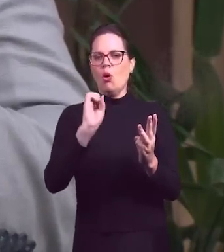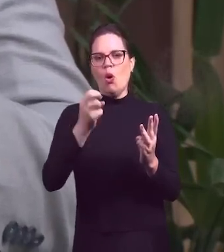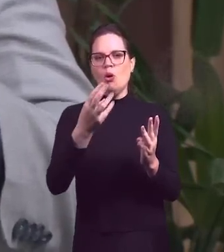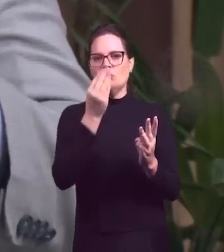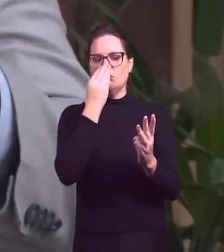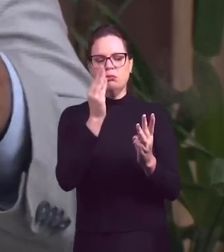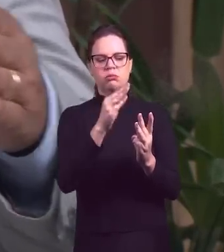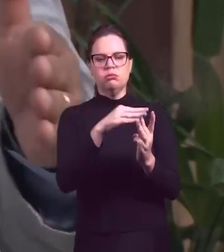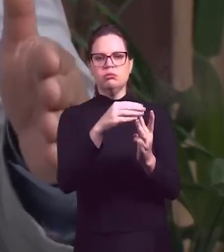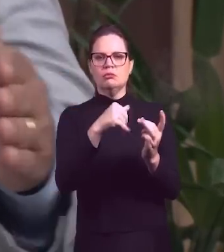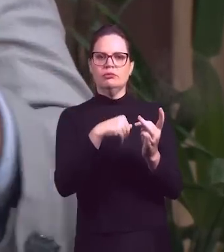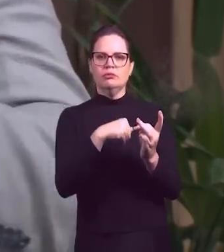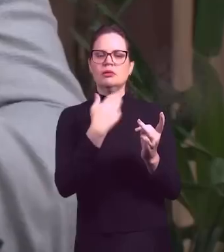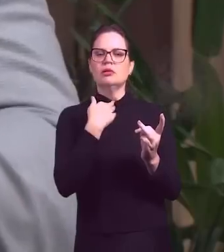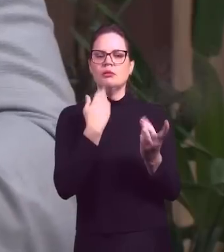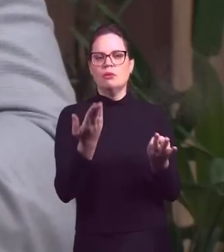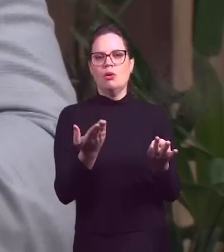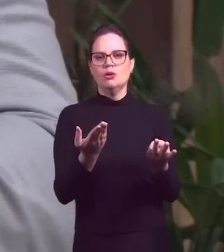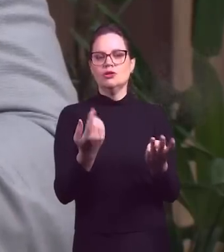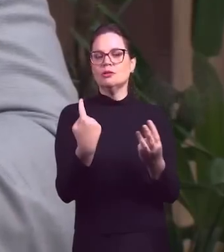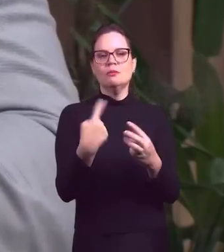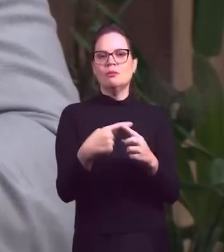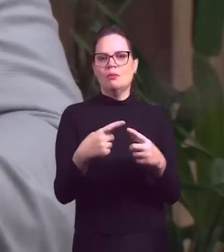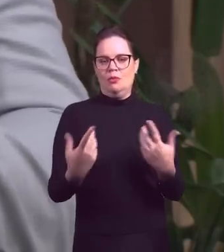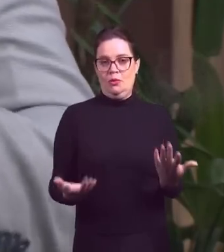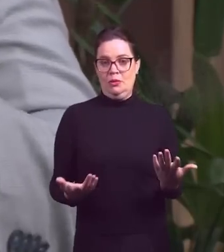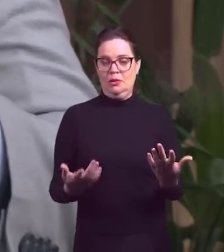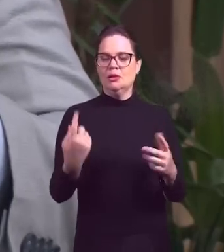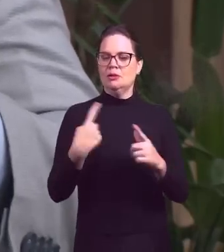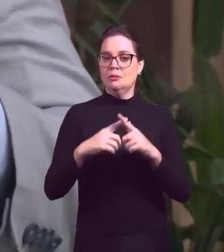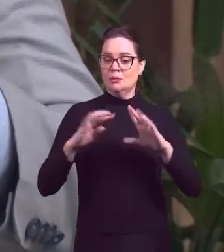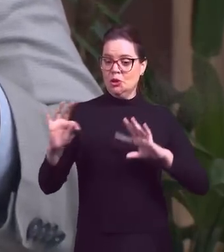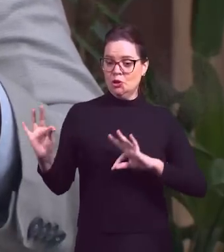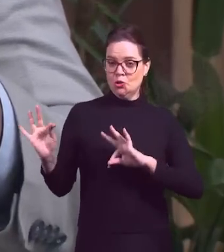verdade? Então, toda a palavra, ela